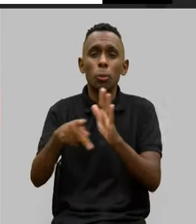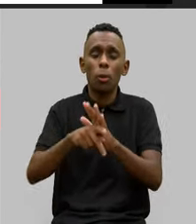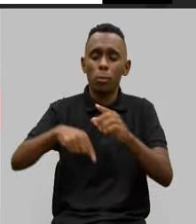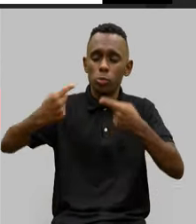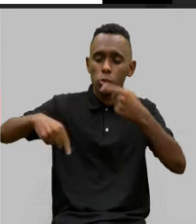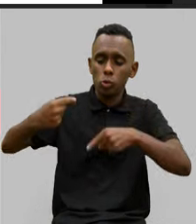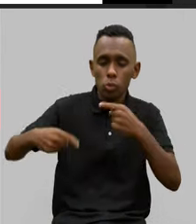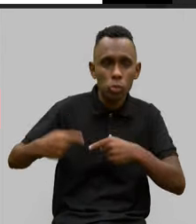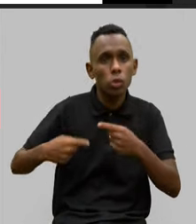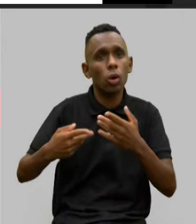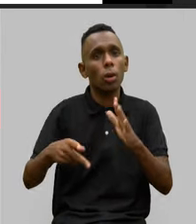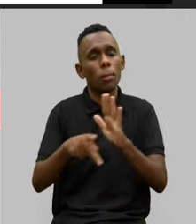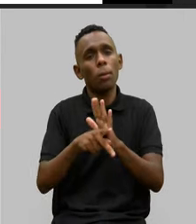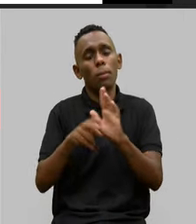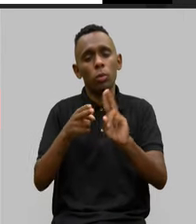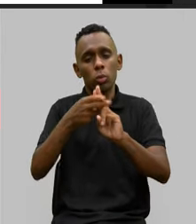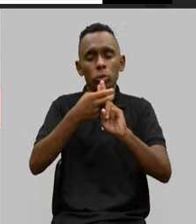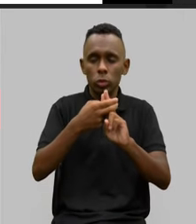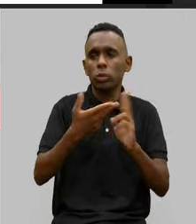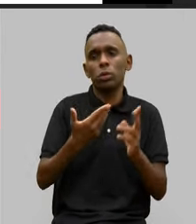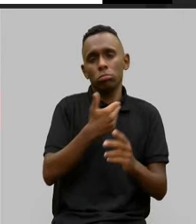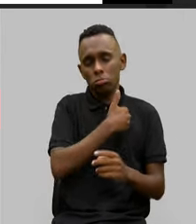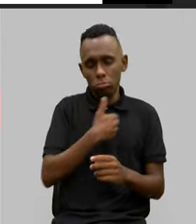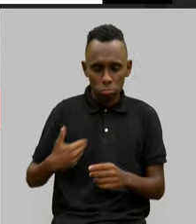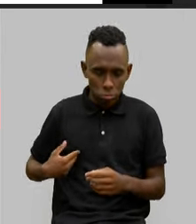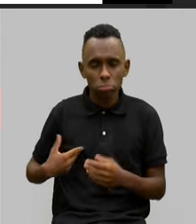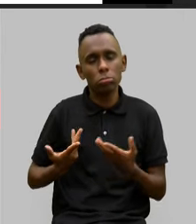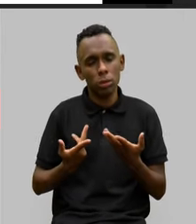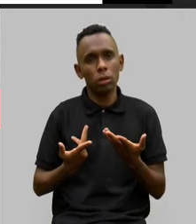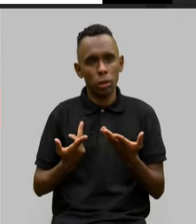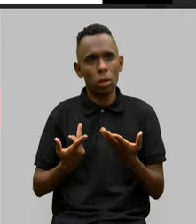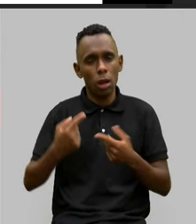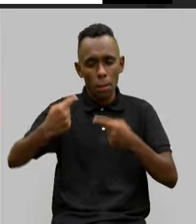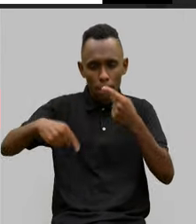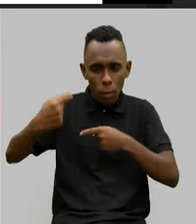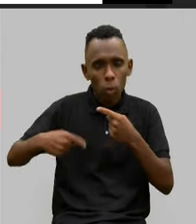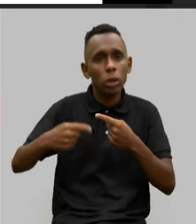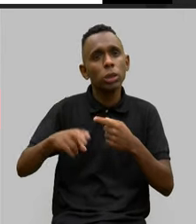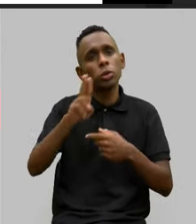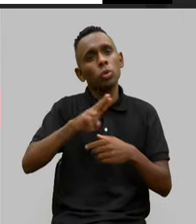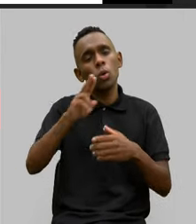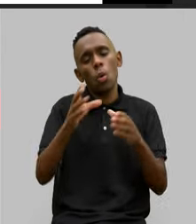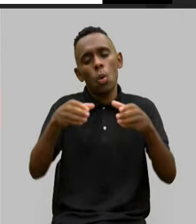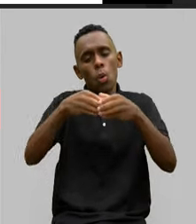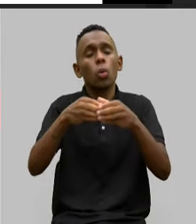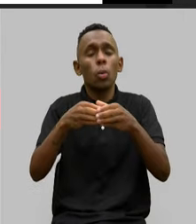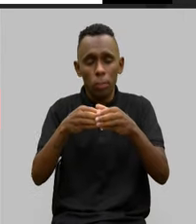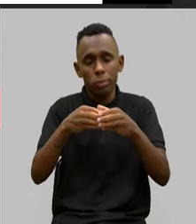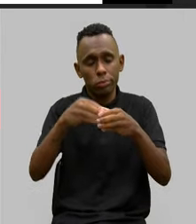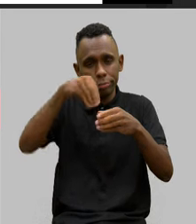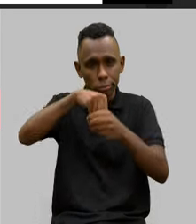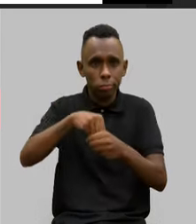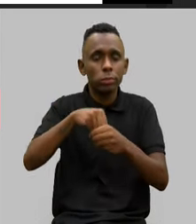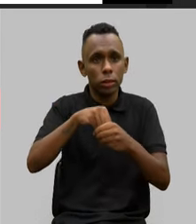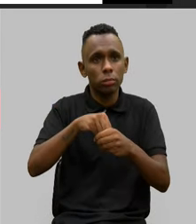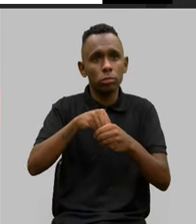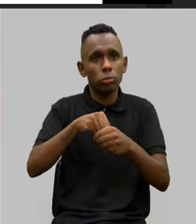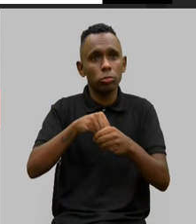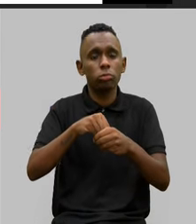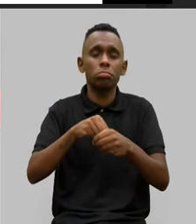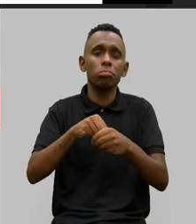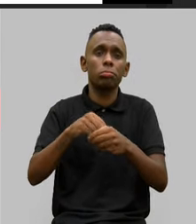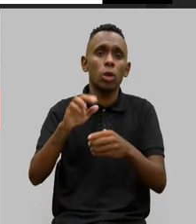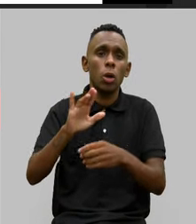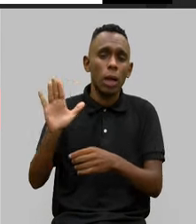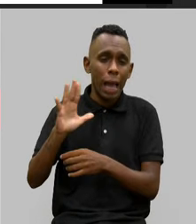relação à política pública de fornecimento dos medicamentos à base de cannabis ao meu ver ele é o embate ideológico